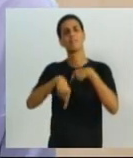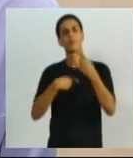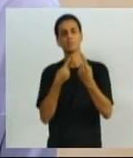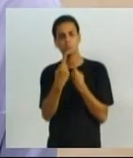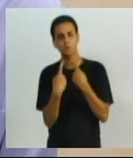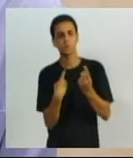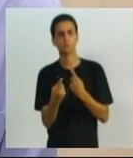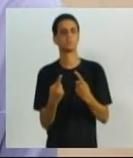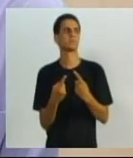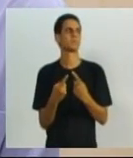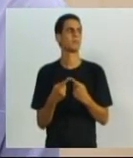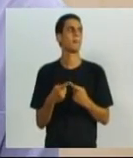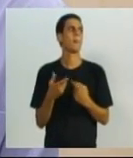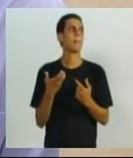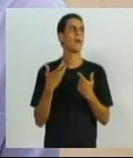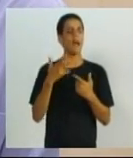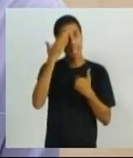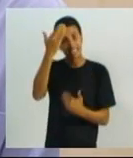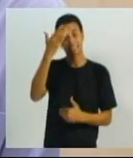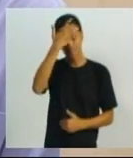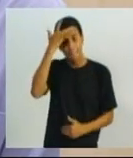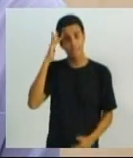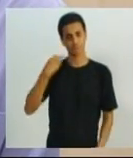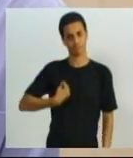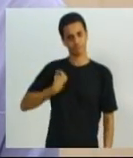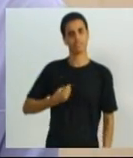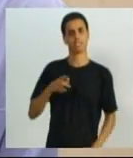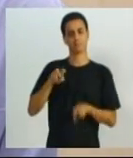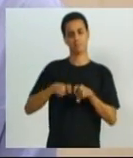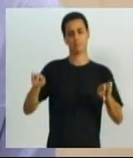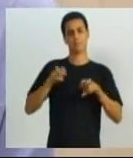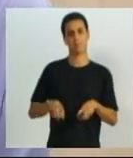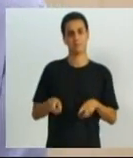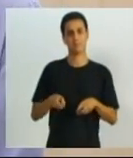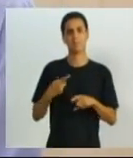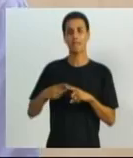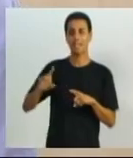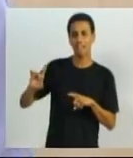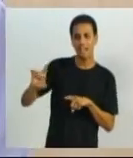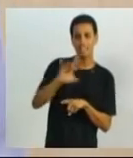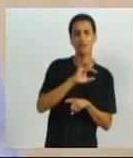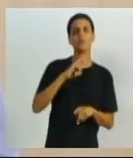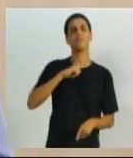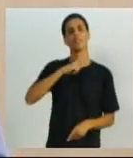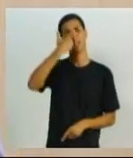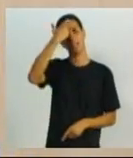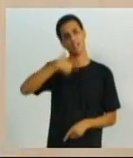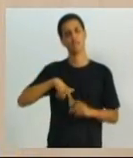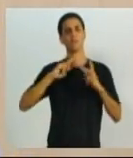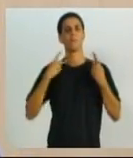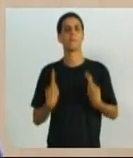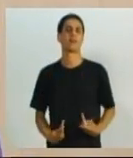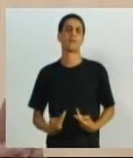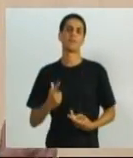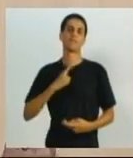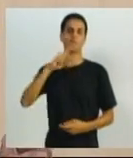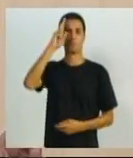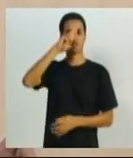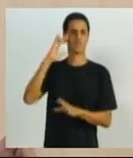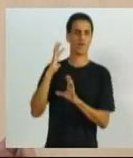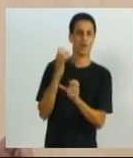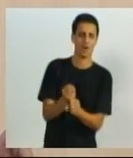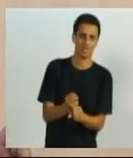aí. Agradecer as cadeiras cheias. Porque em cada cadeira cheia tem um ser humano com uma história. Embora tenha